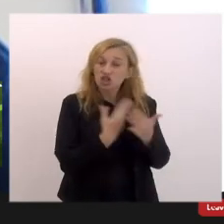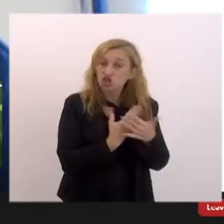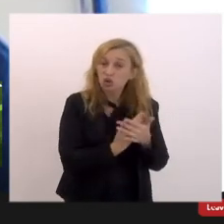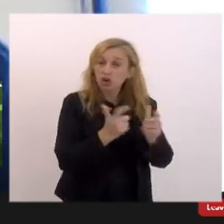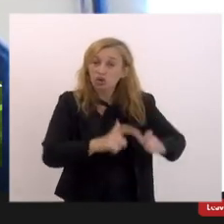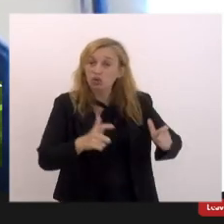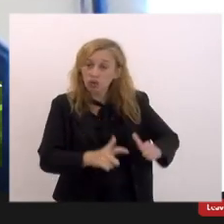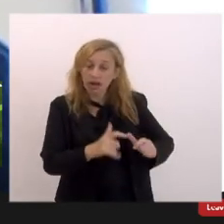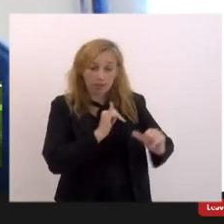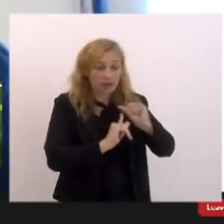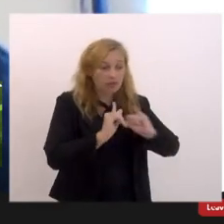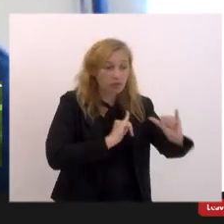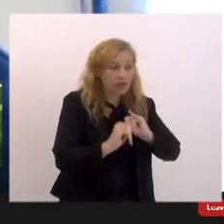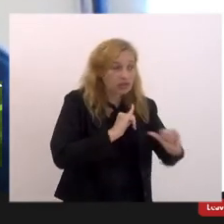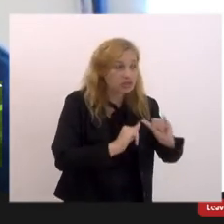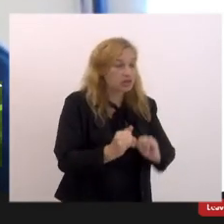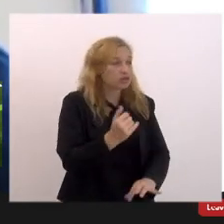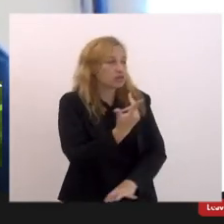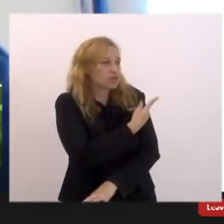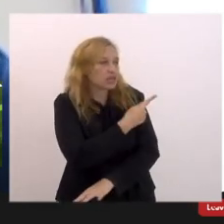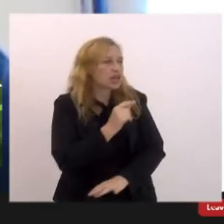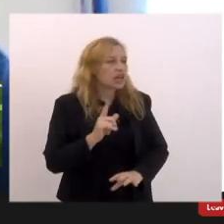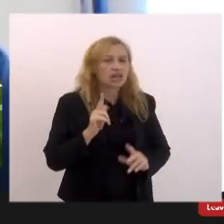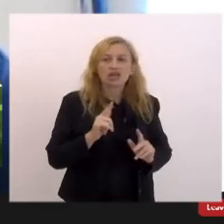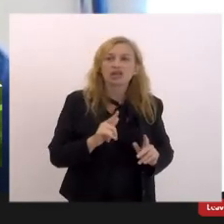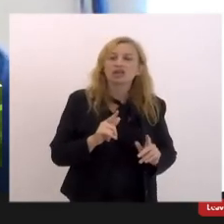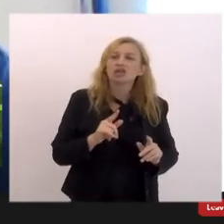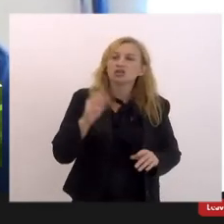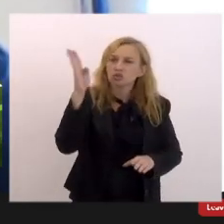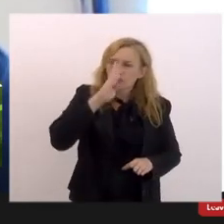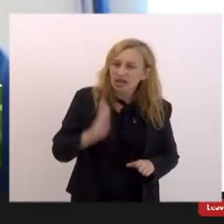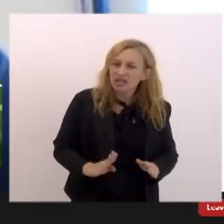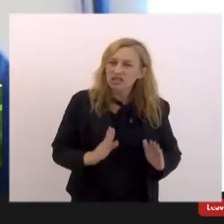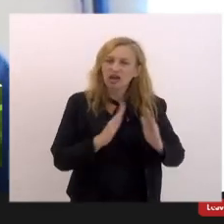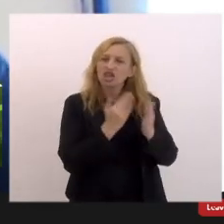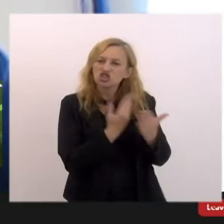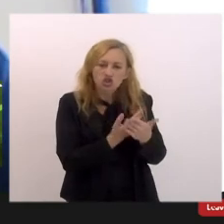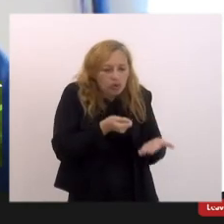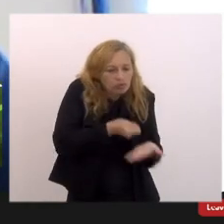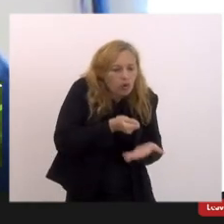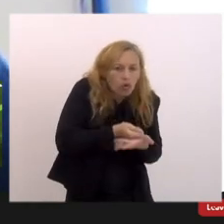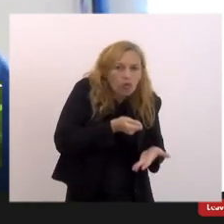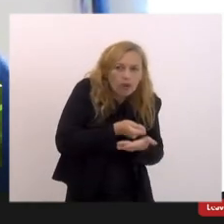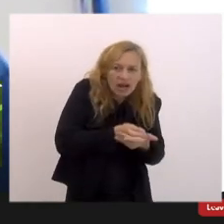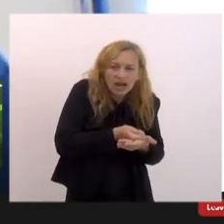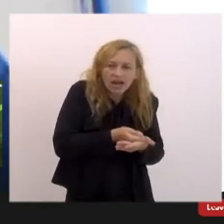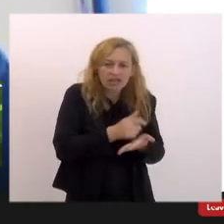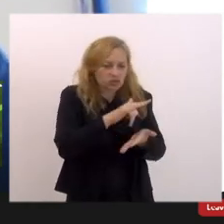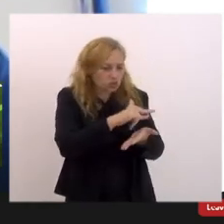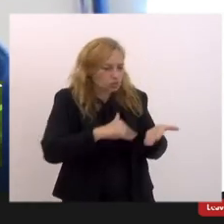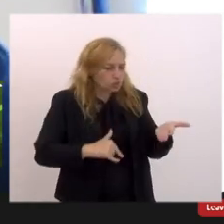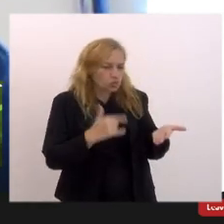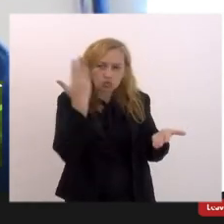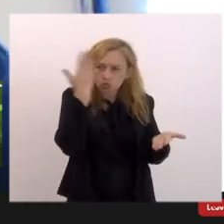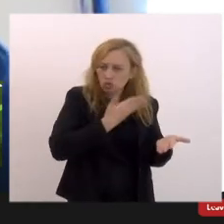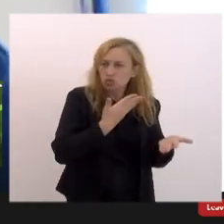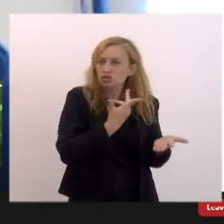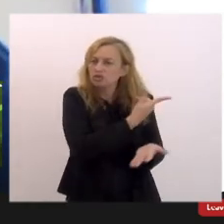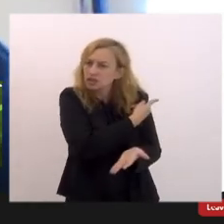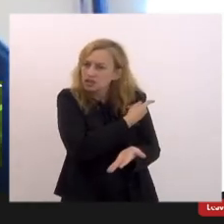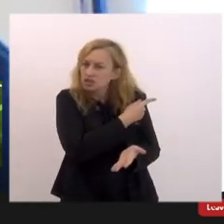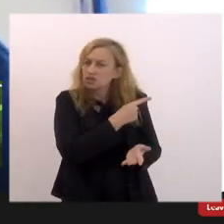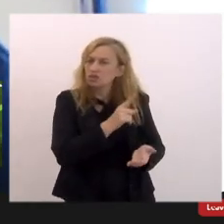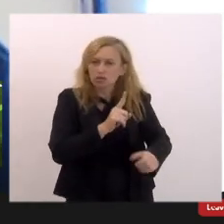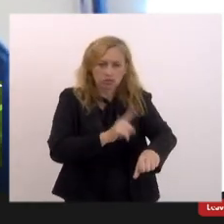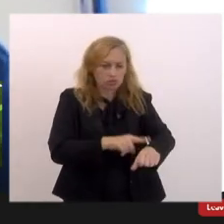a vacinação, como sempre foi. No Brasil, as escolas sempre cobraram caderneta de vacina dos estudantes no ato da